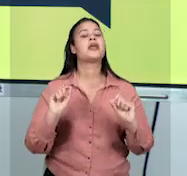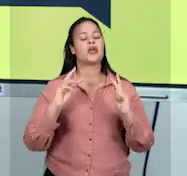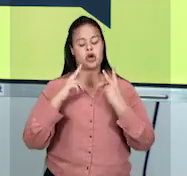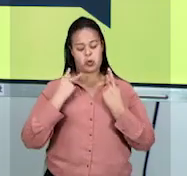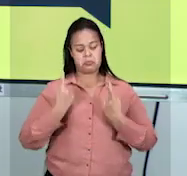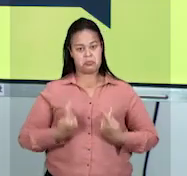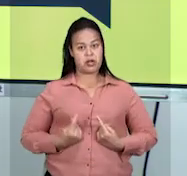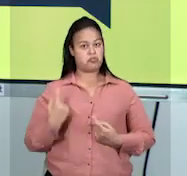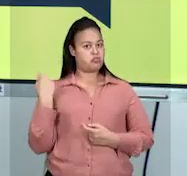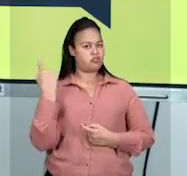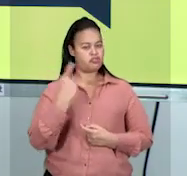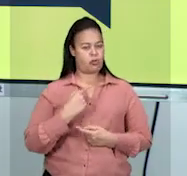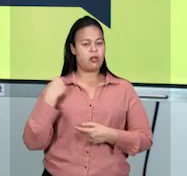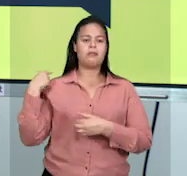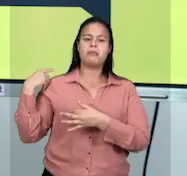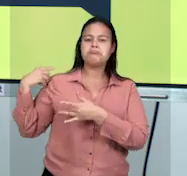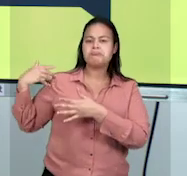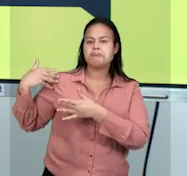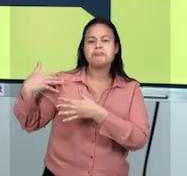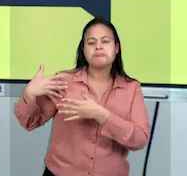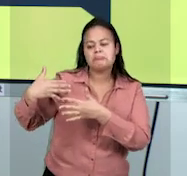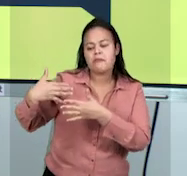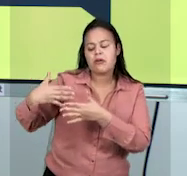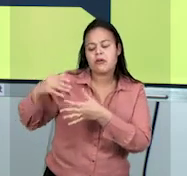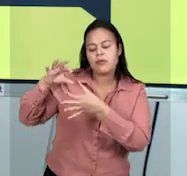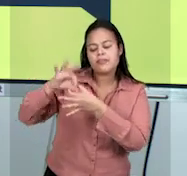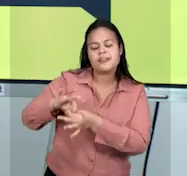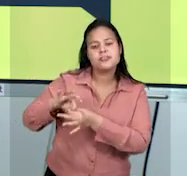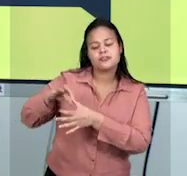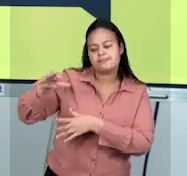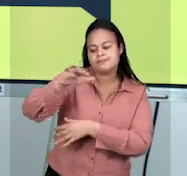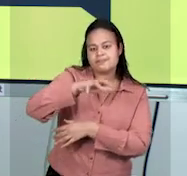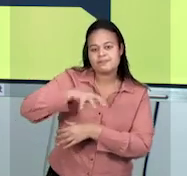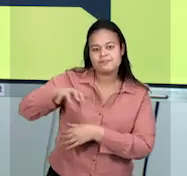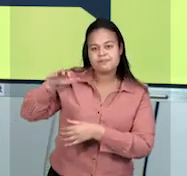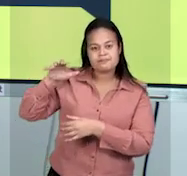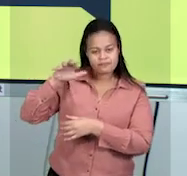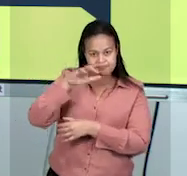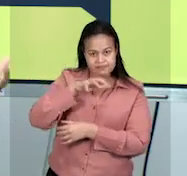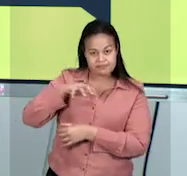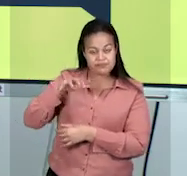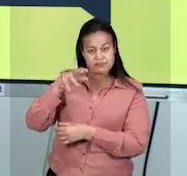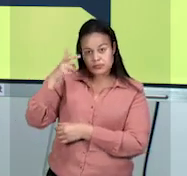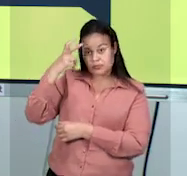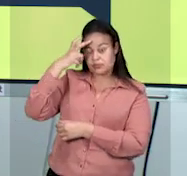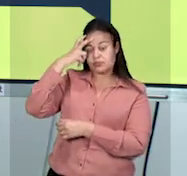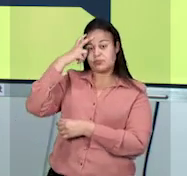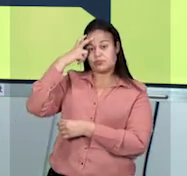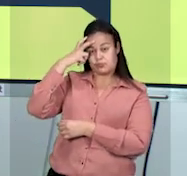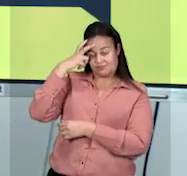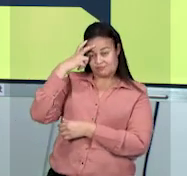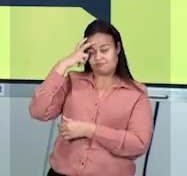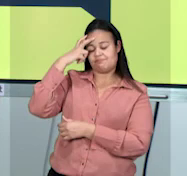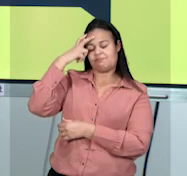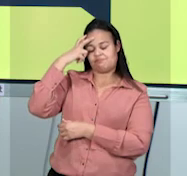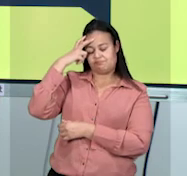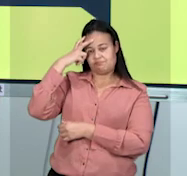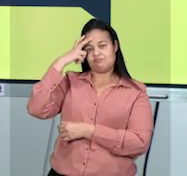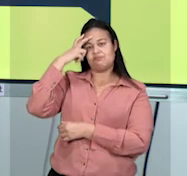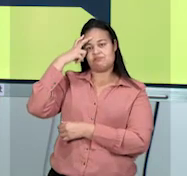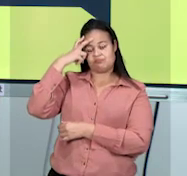nos construir nessa relação com o meio. Então, a cultura vai fazer com que